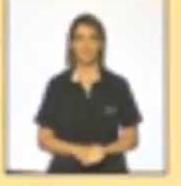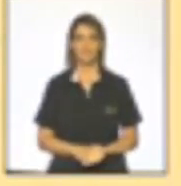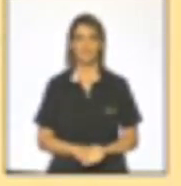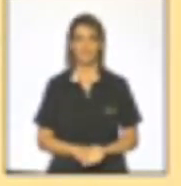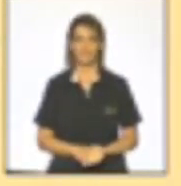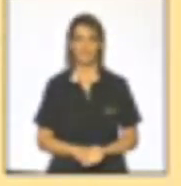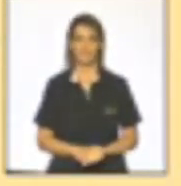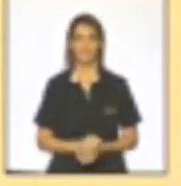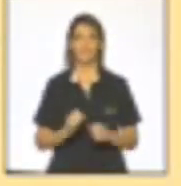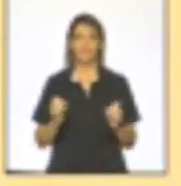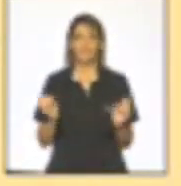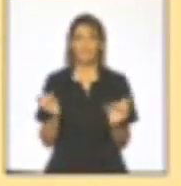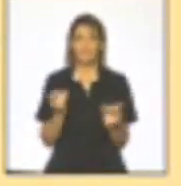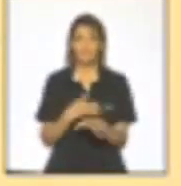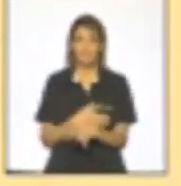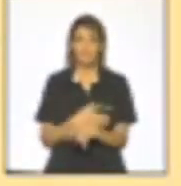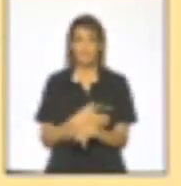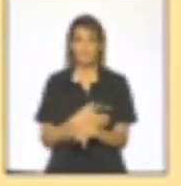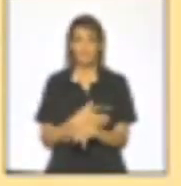E terminei.